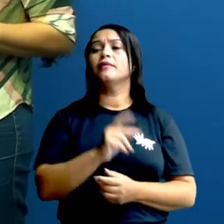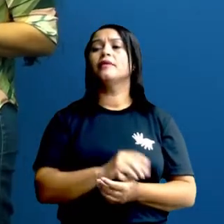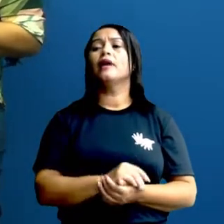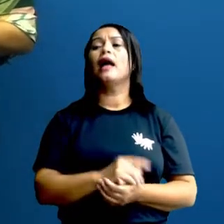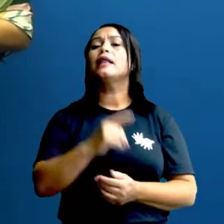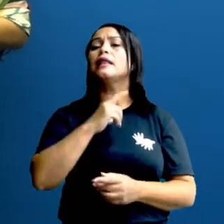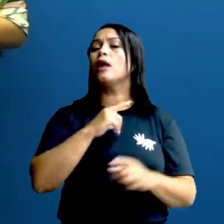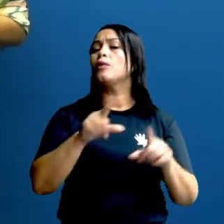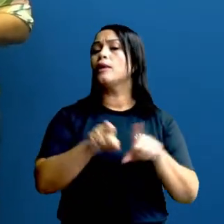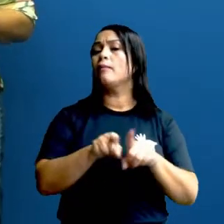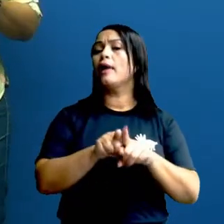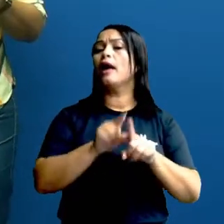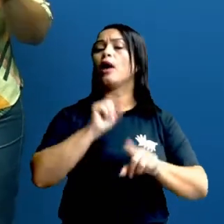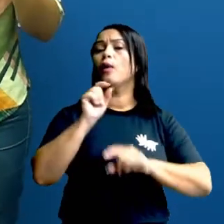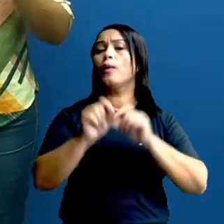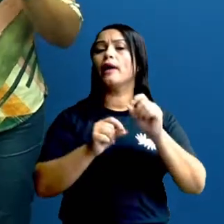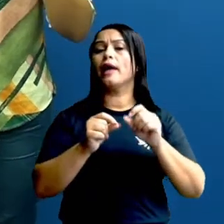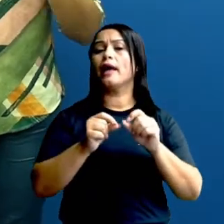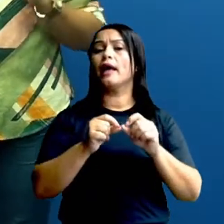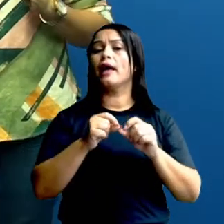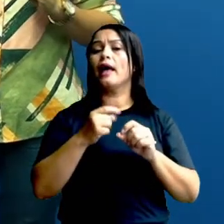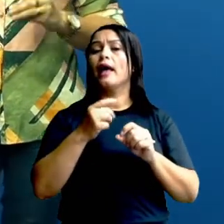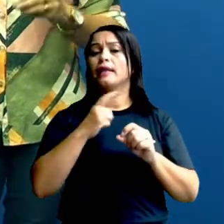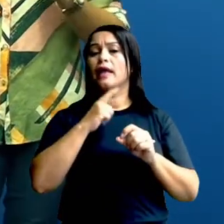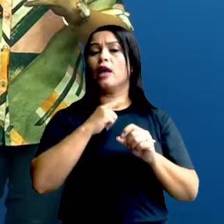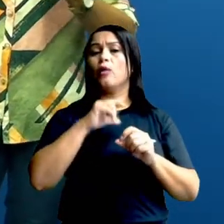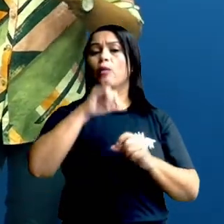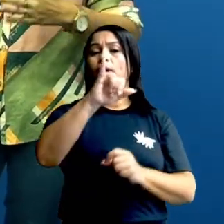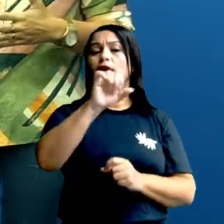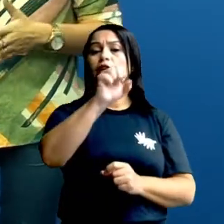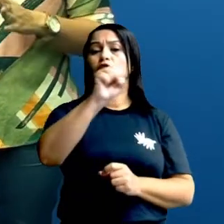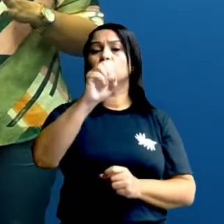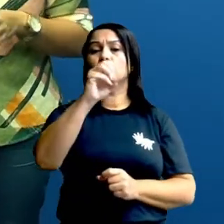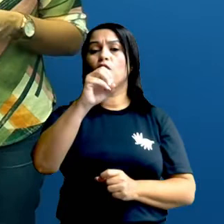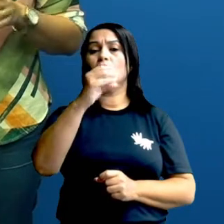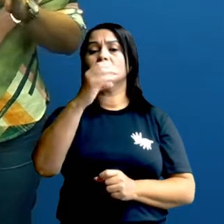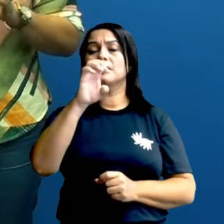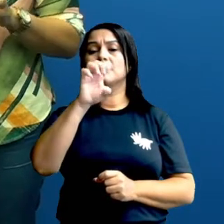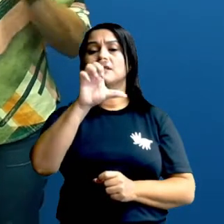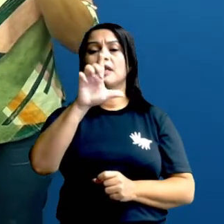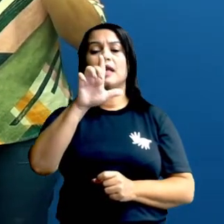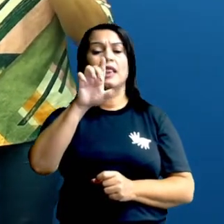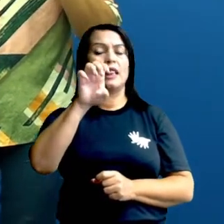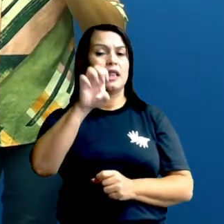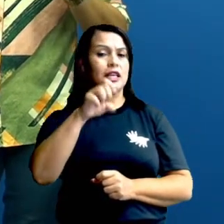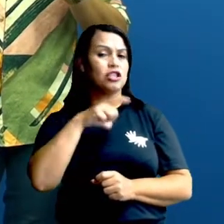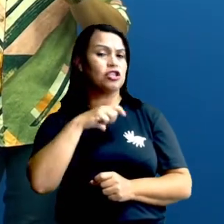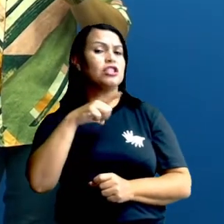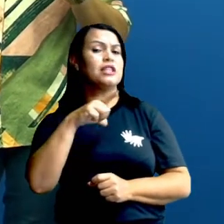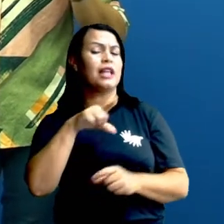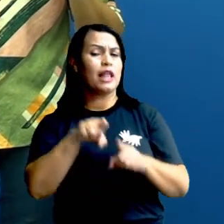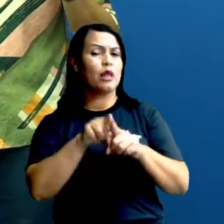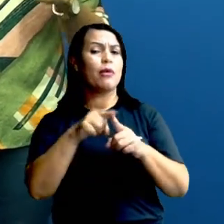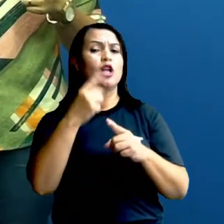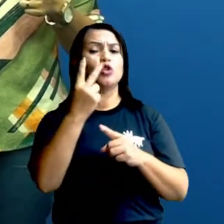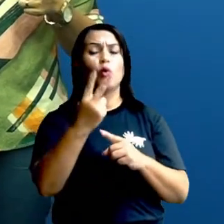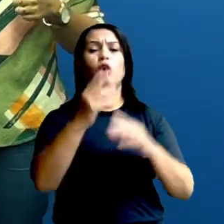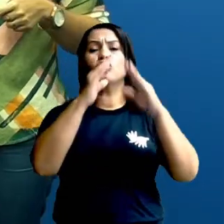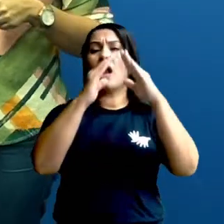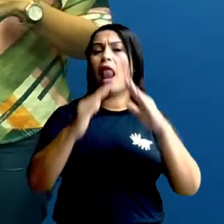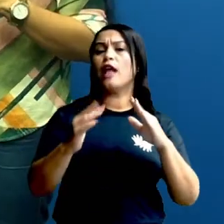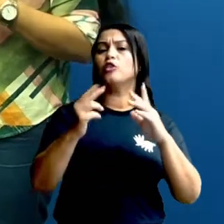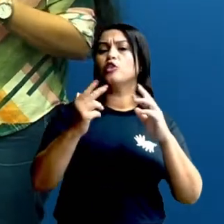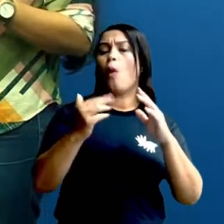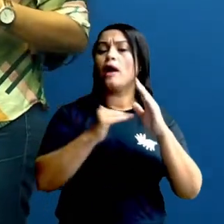eu tenho aqui ó esse meu triângulo isósceles é um triângulo isósceles é o que ele tem apenas dois lados iguais